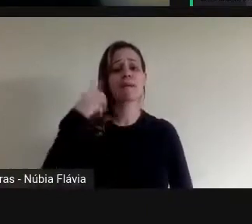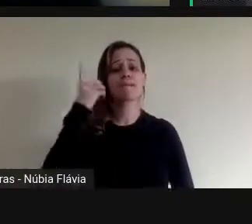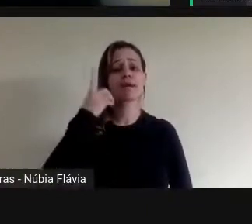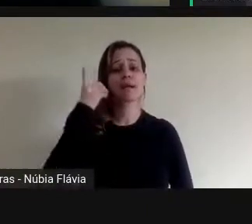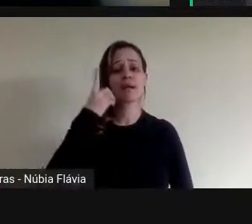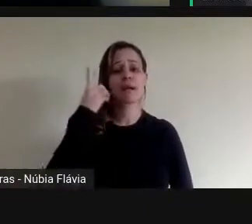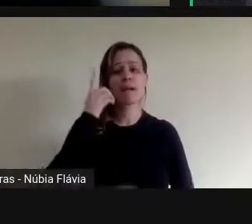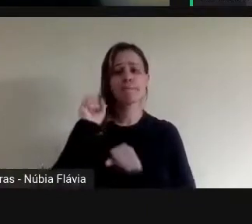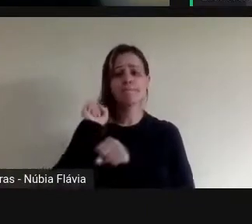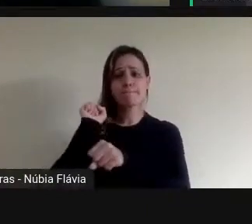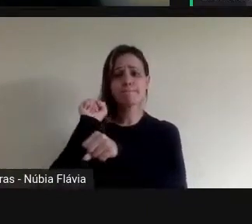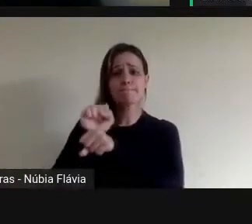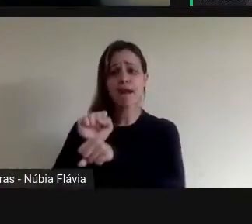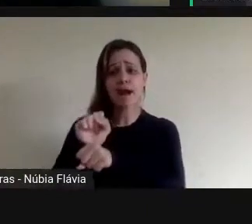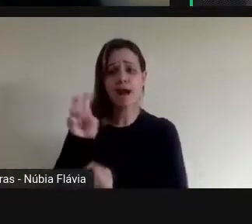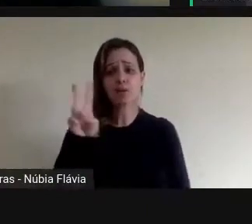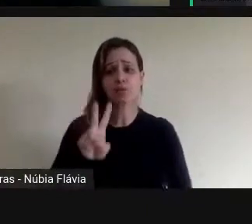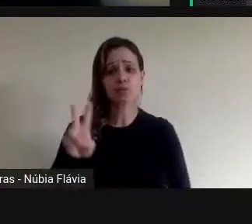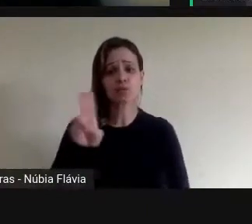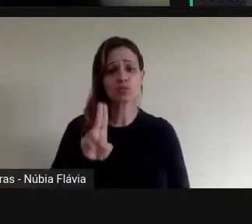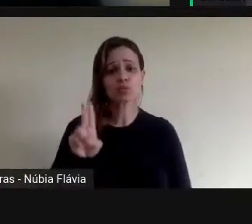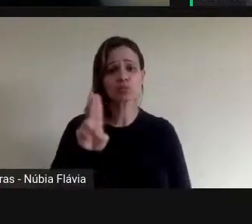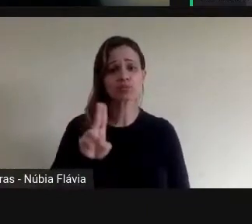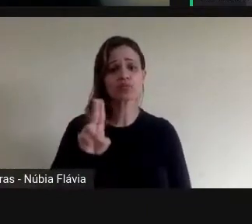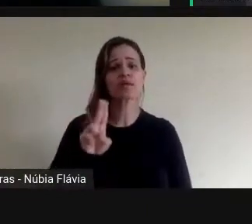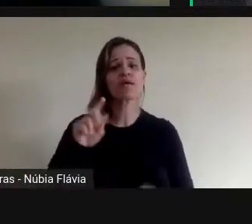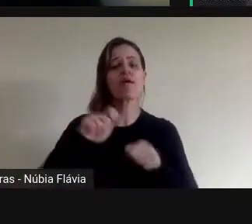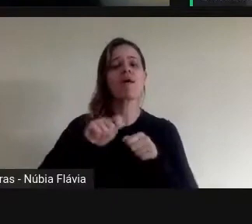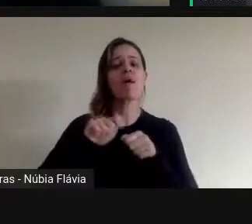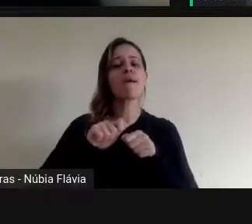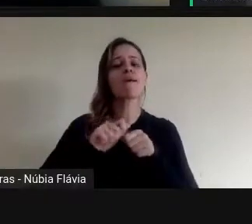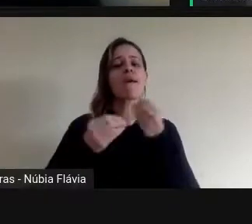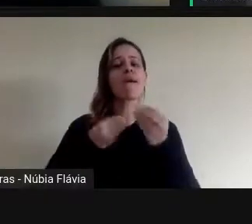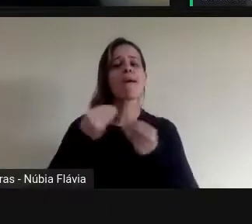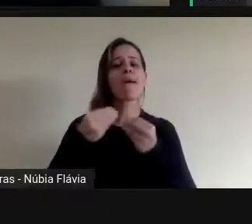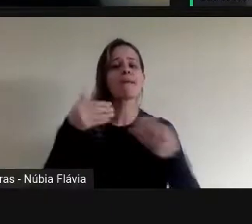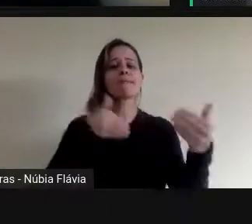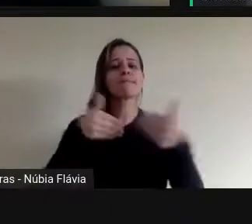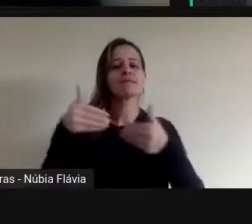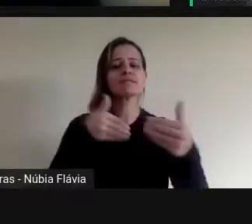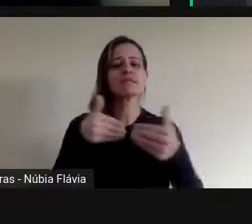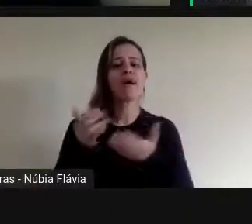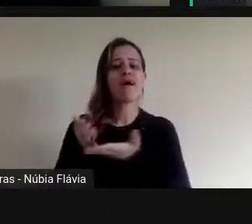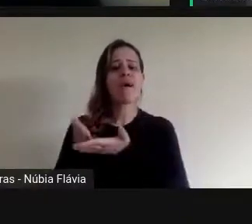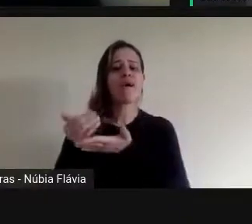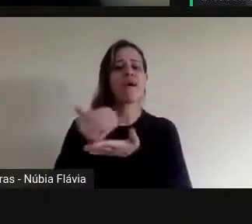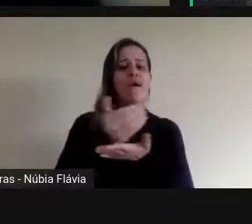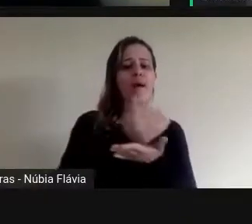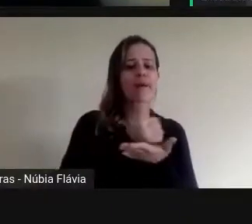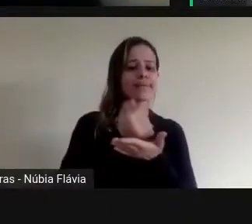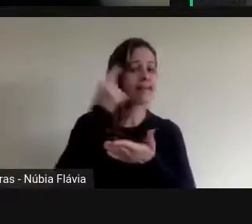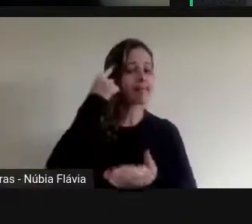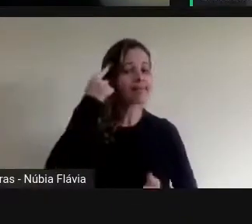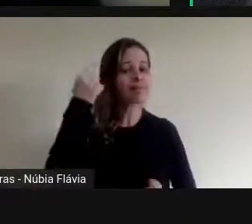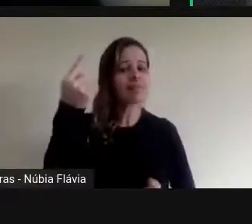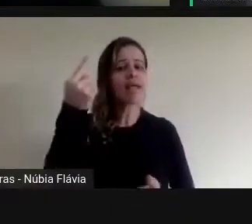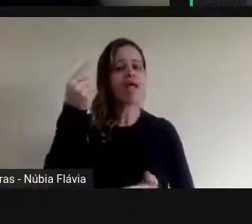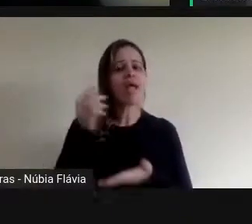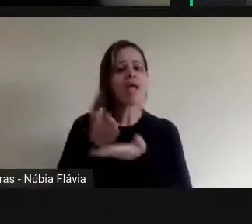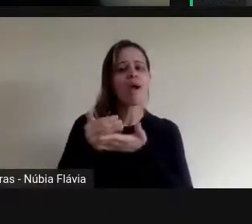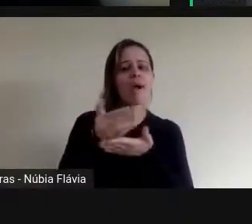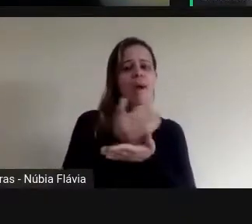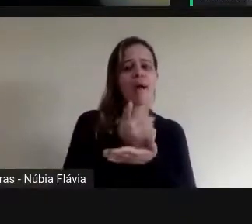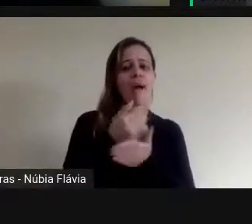de usar, por exemplo, ele fazer a participação, coletar ideias de projetos,